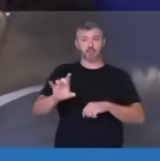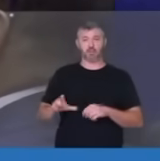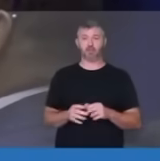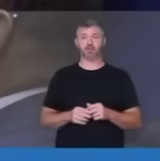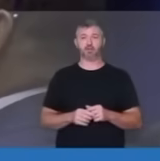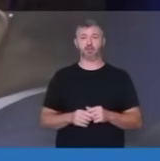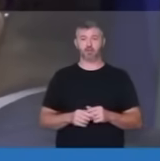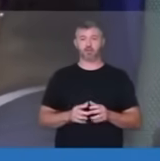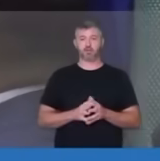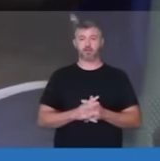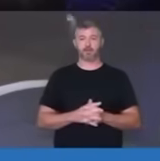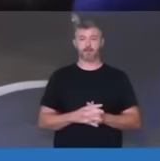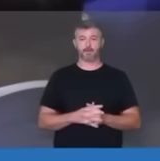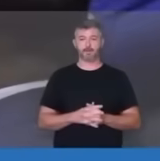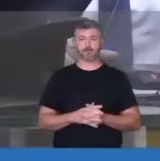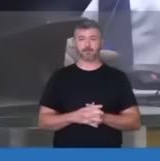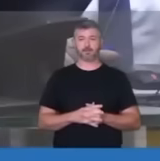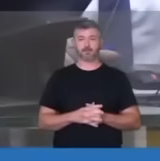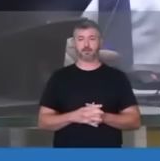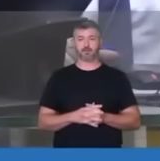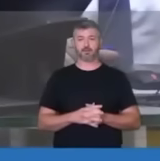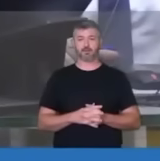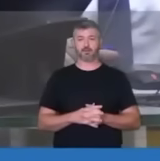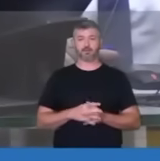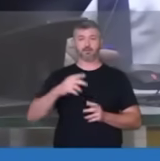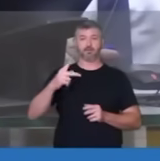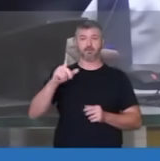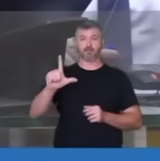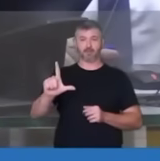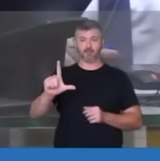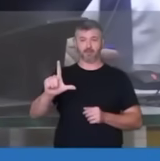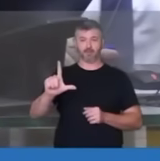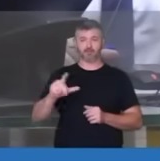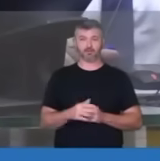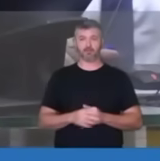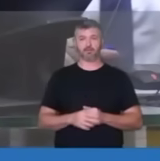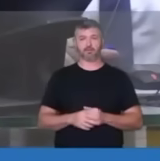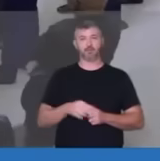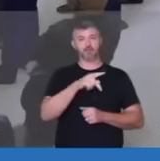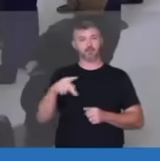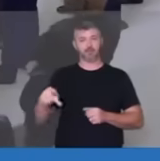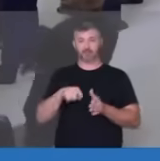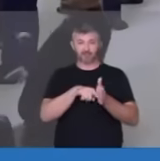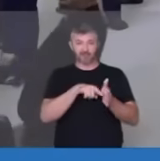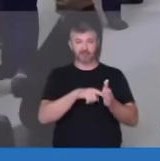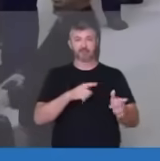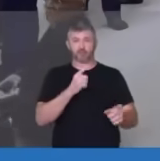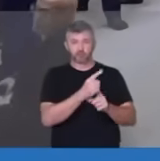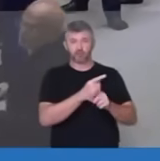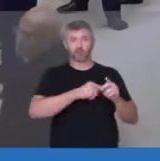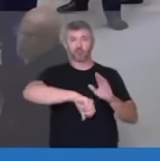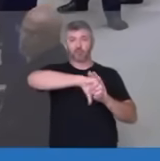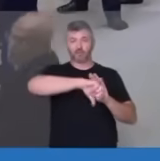parlamentares e dos senhores parlamentares. Como orienta o PL? Presidente, a elucidação do